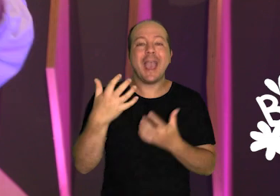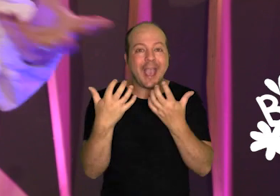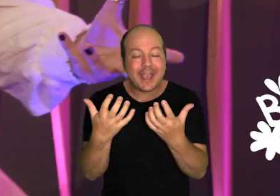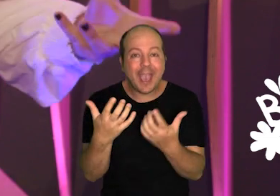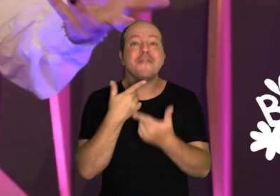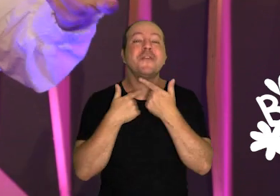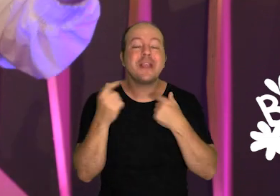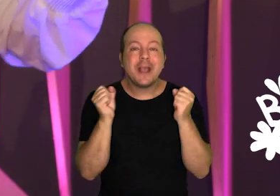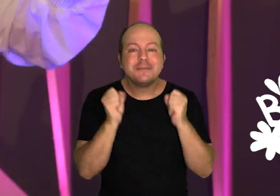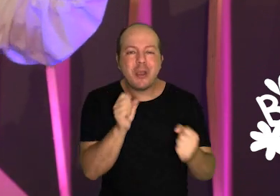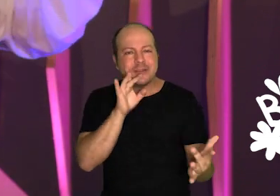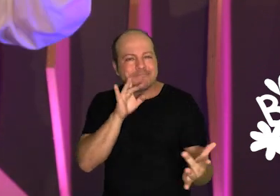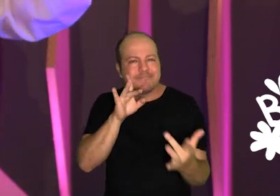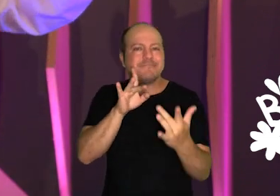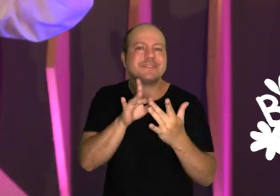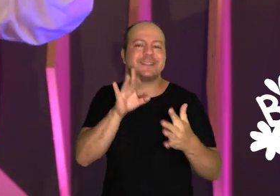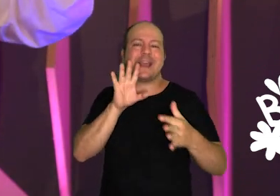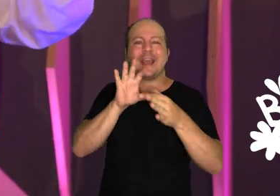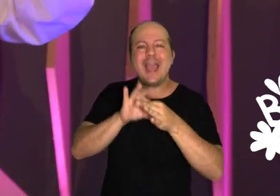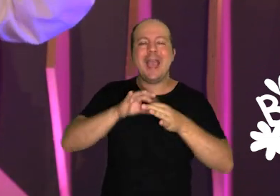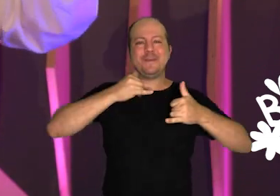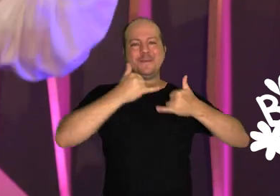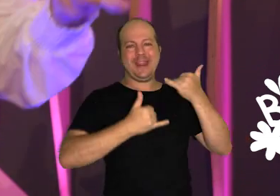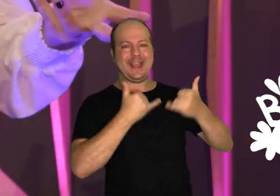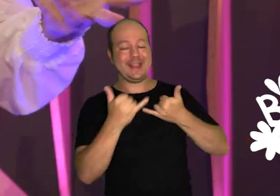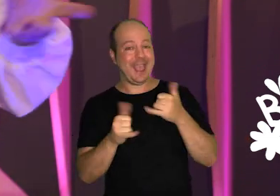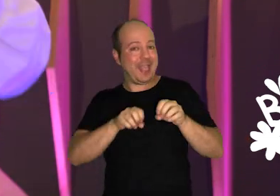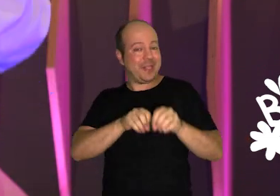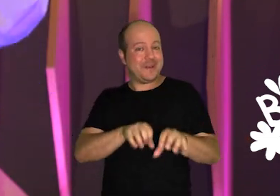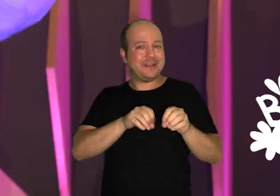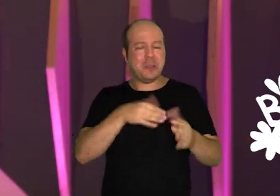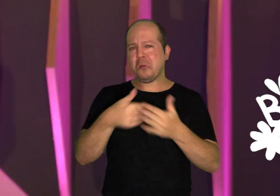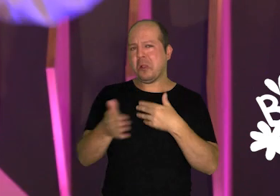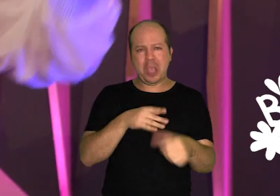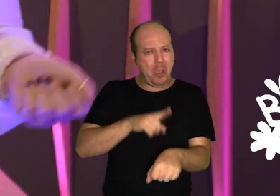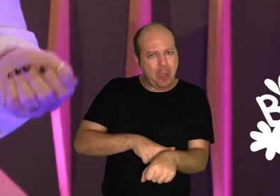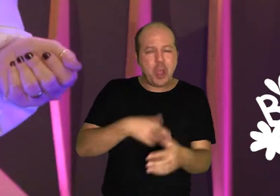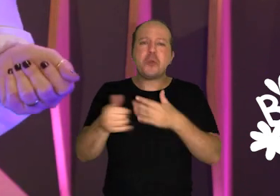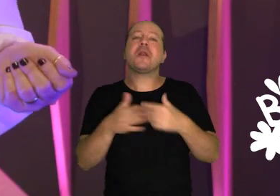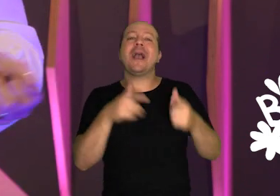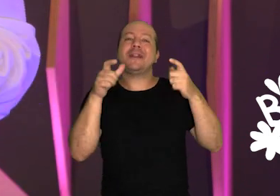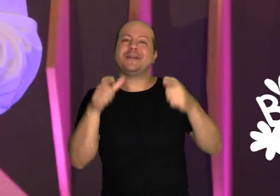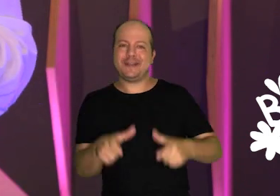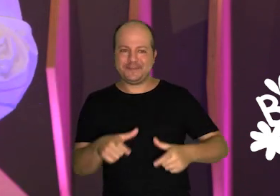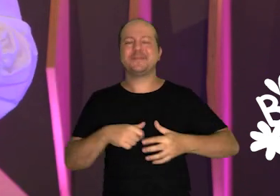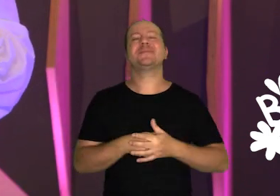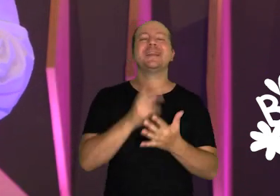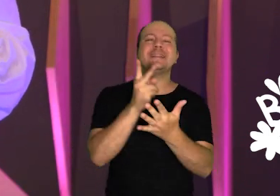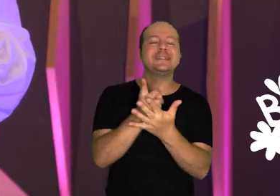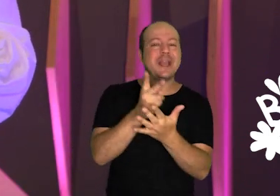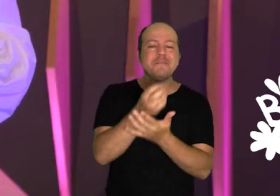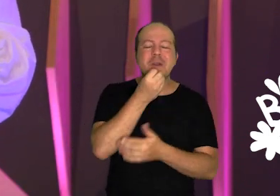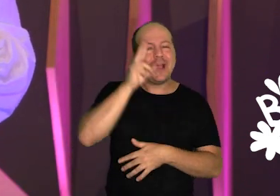tiver vontade de se conectar com brincadeiras e educação, em qualquer hora e em qualquer lugar. Sempre